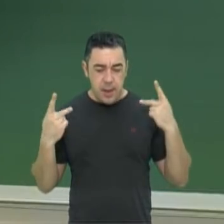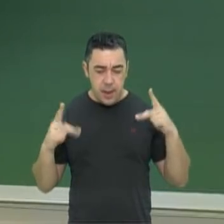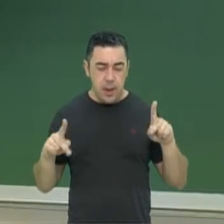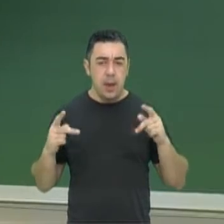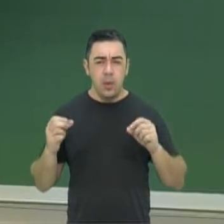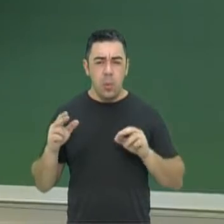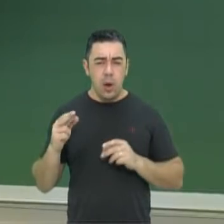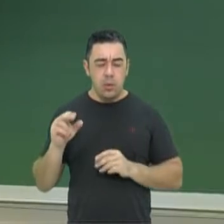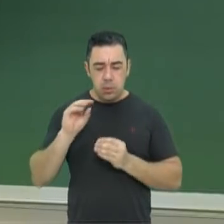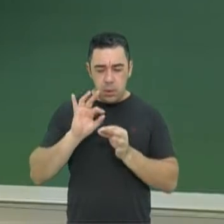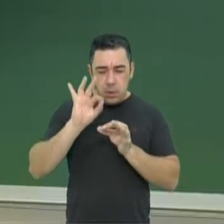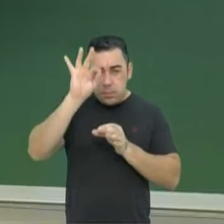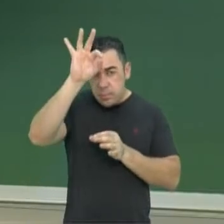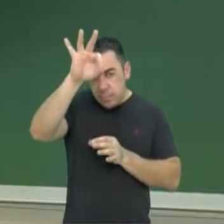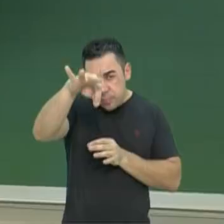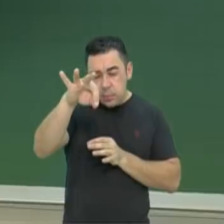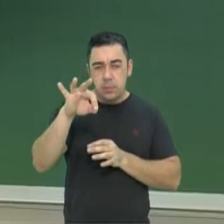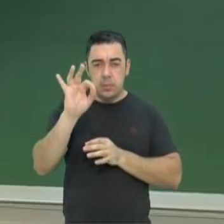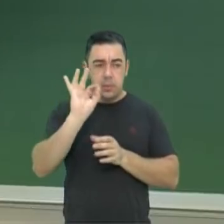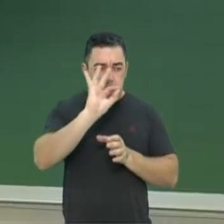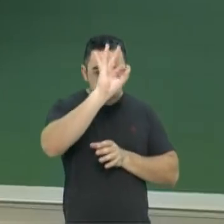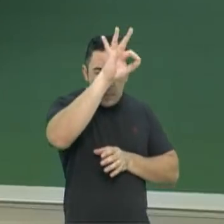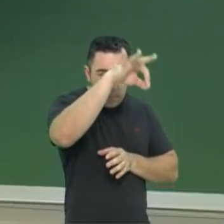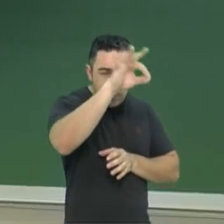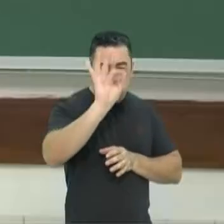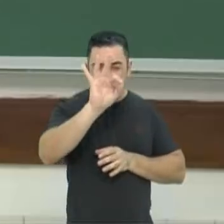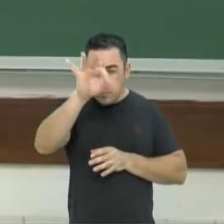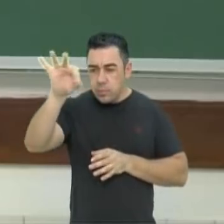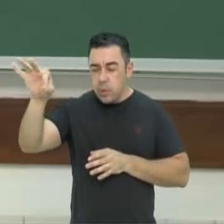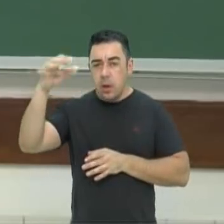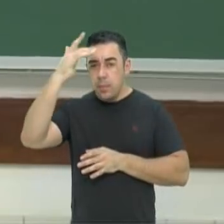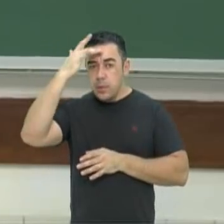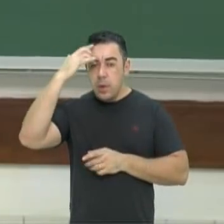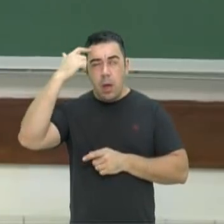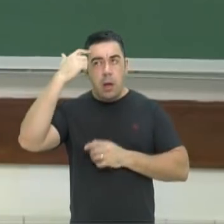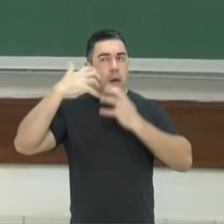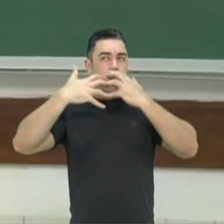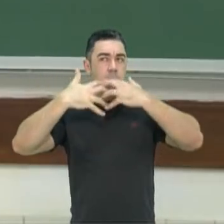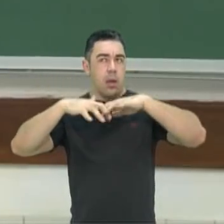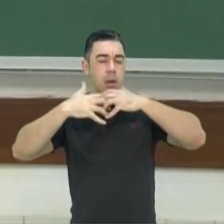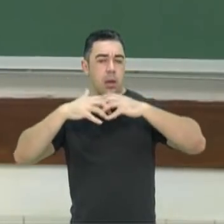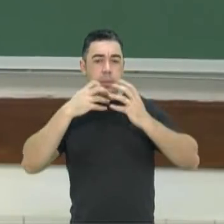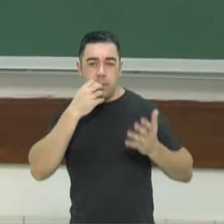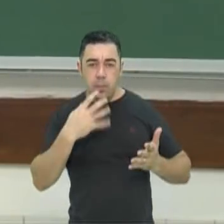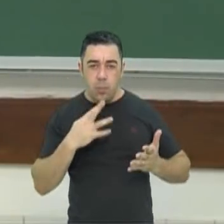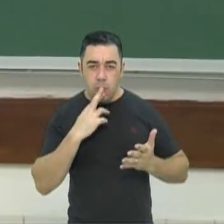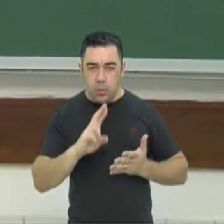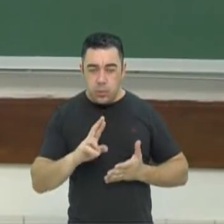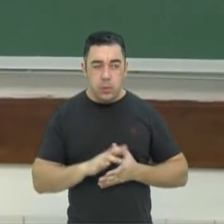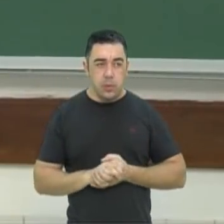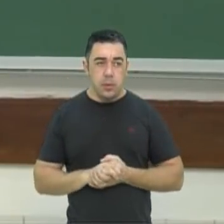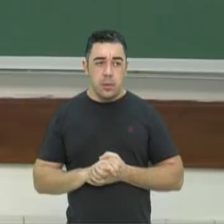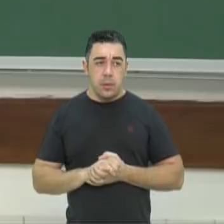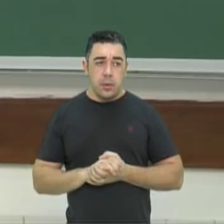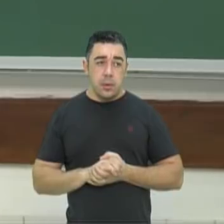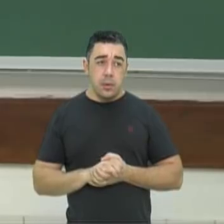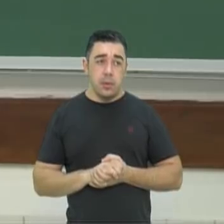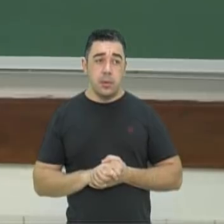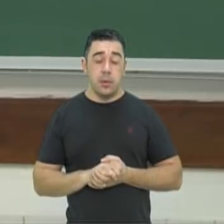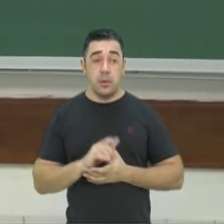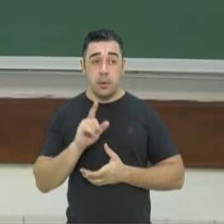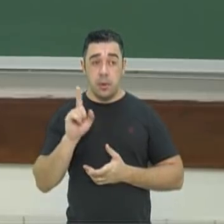quem semeia, porque quem semeia espera ali bons resultados, ok? E depois